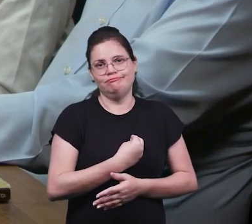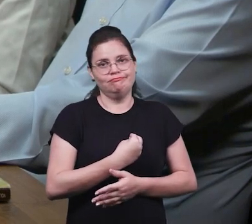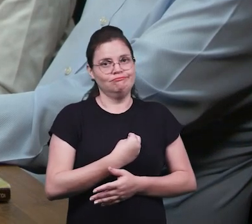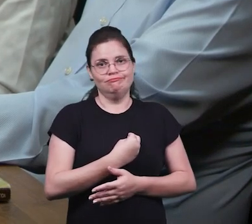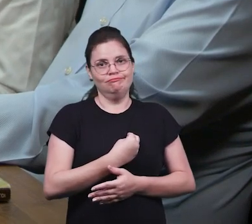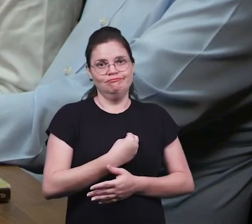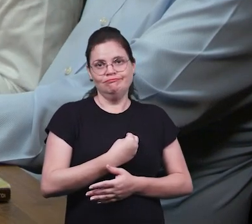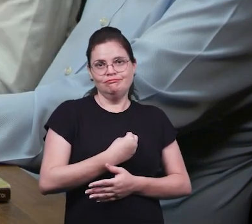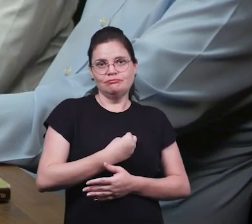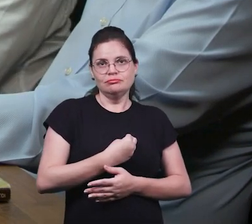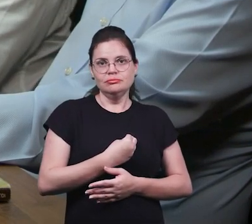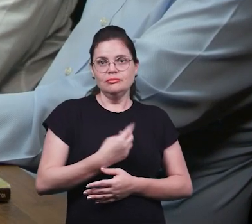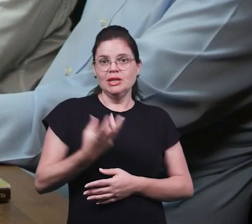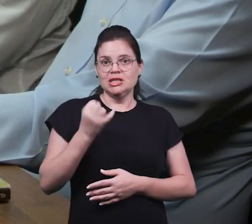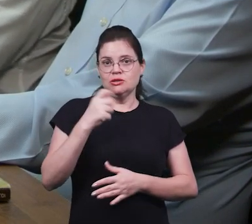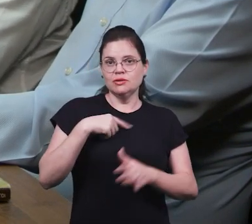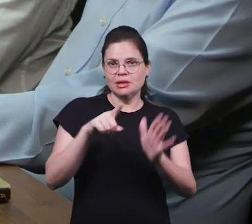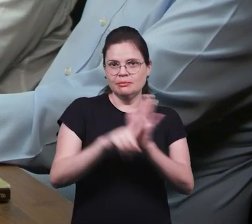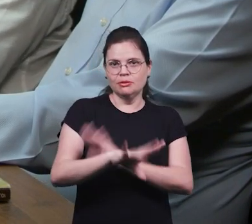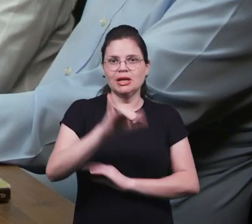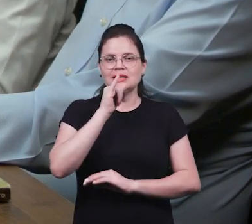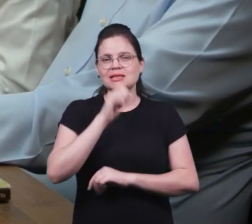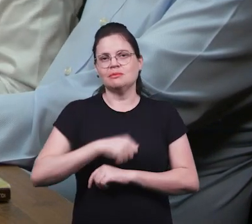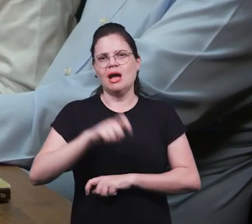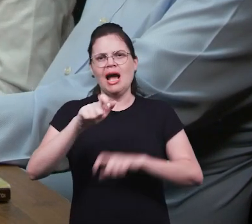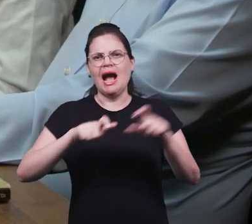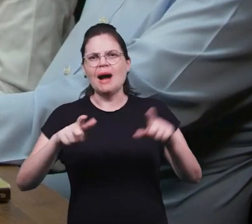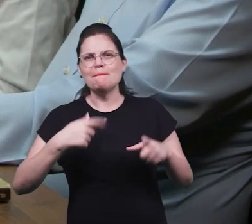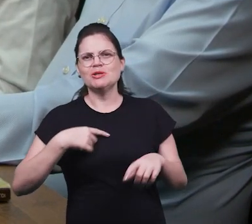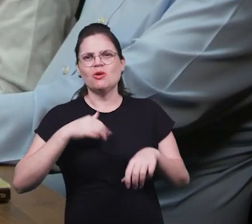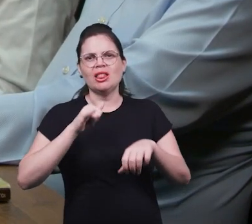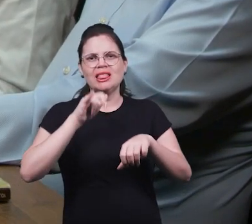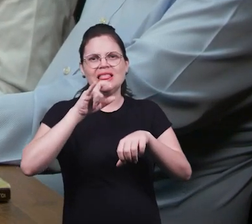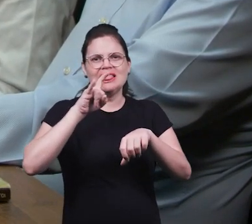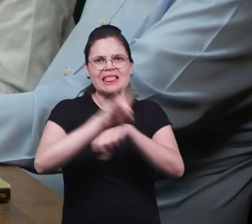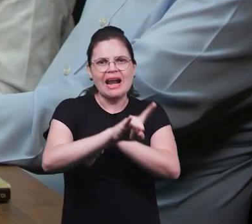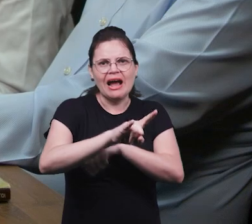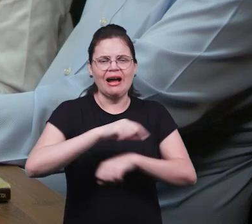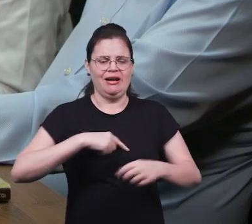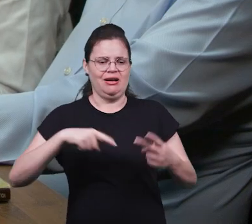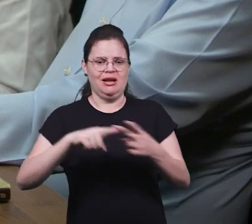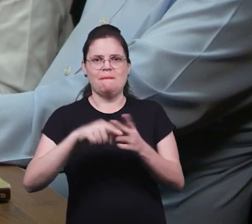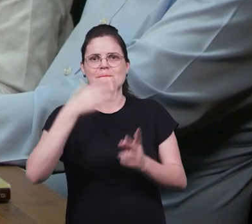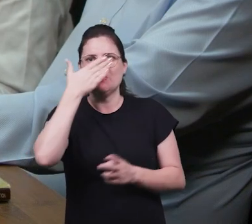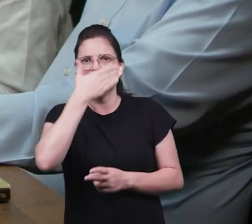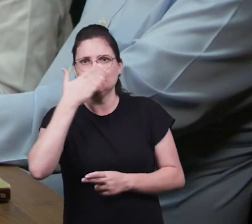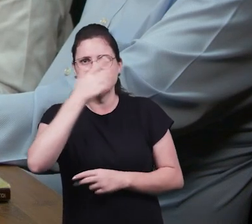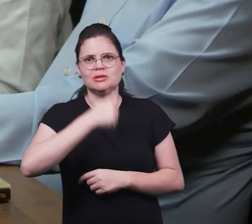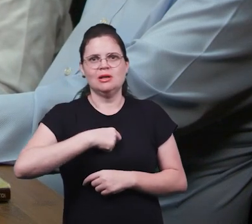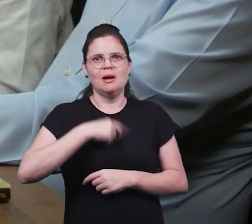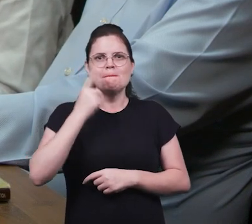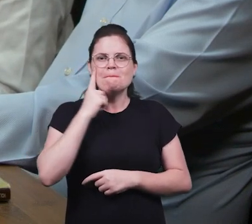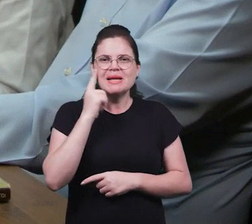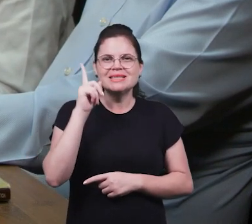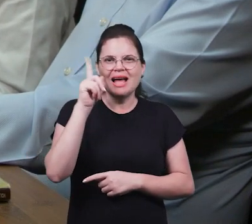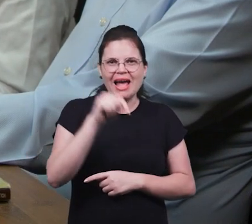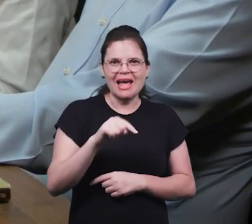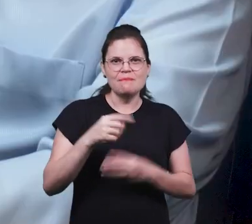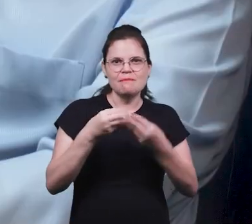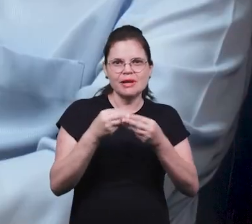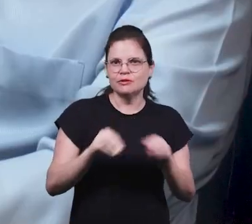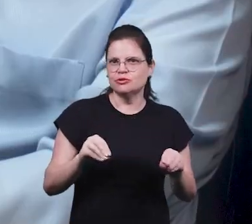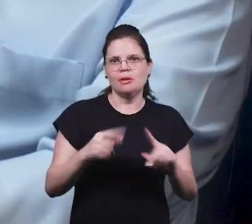as vezes, quando o homem escolhe o adultério, a prostituição, tudo isso, ele não vai pensando que aquilo ali vai trazer um prejuízo para